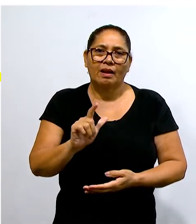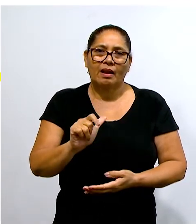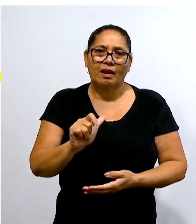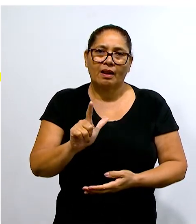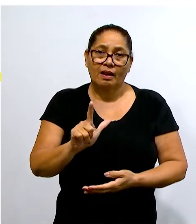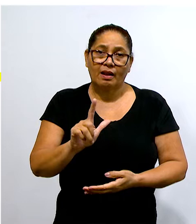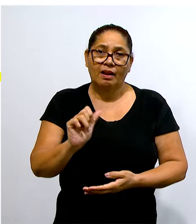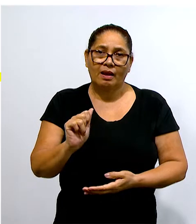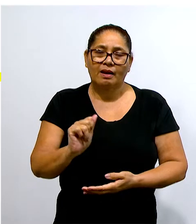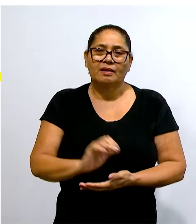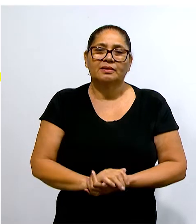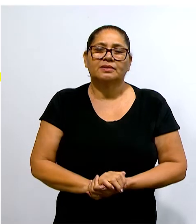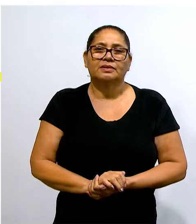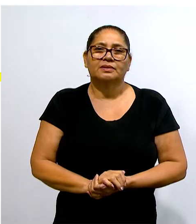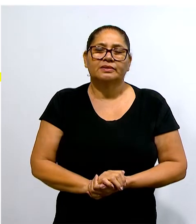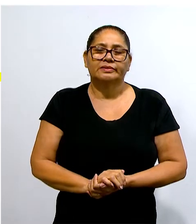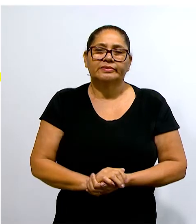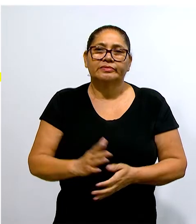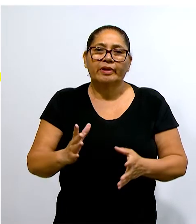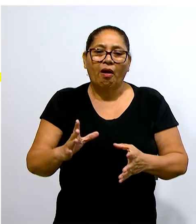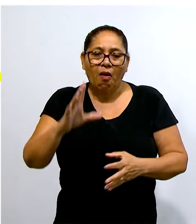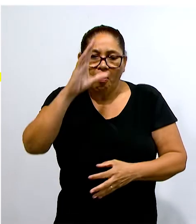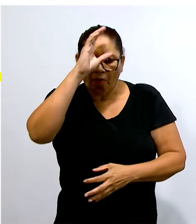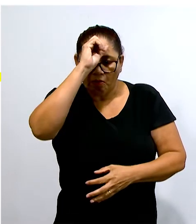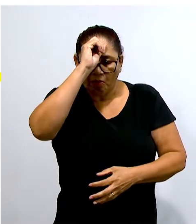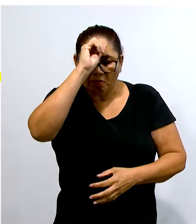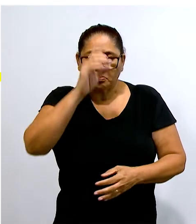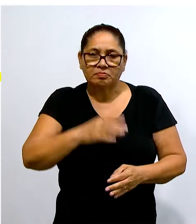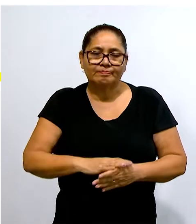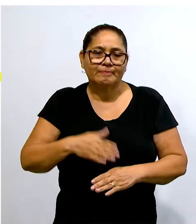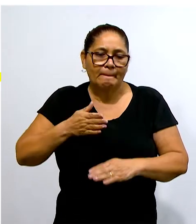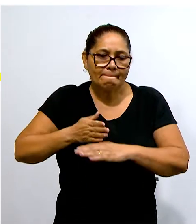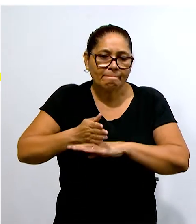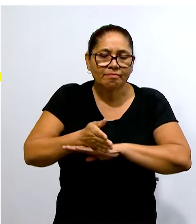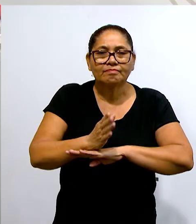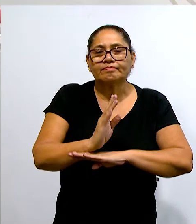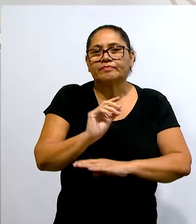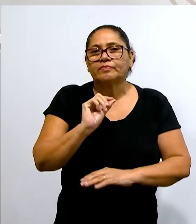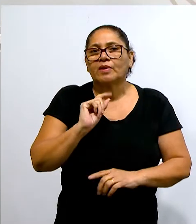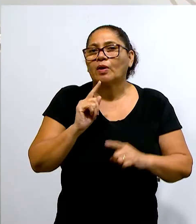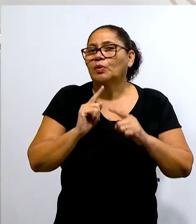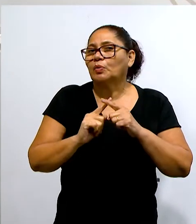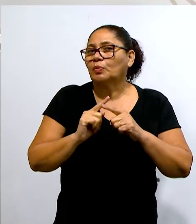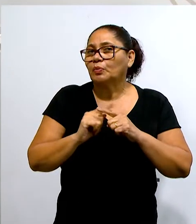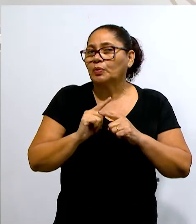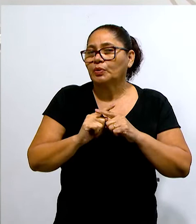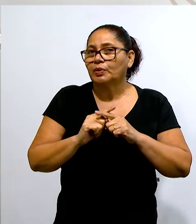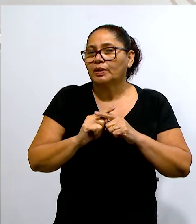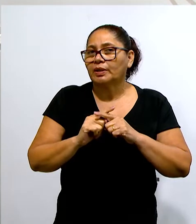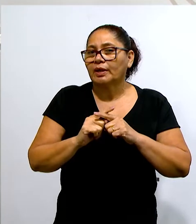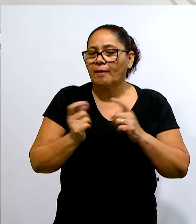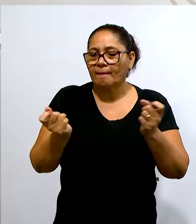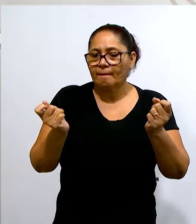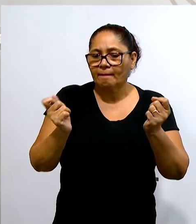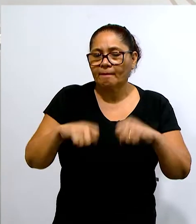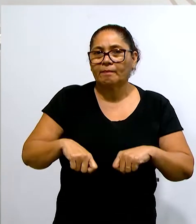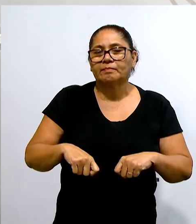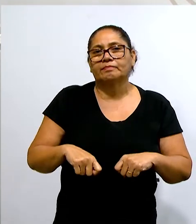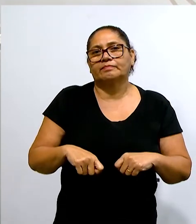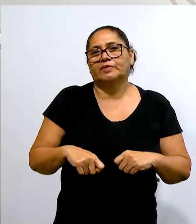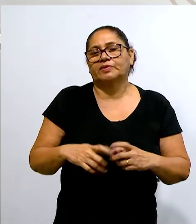relação direta com a aprendizagem, direta. Por quê? Porque facilita a